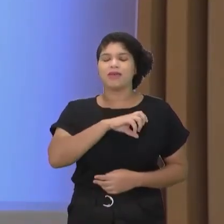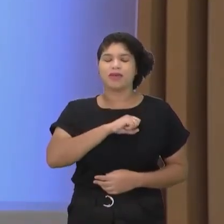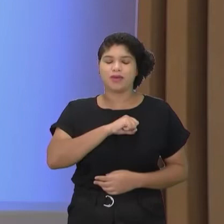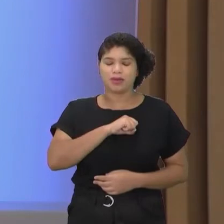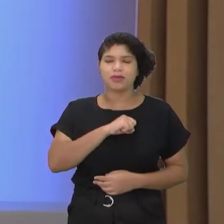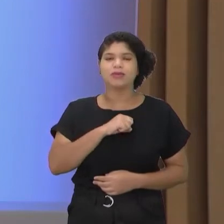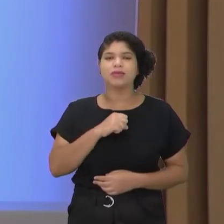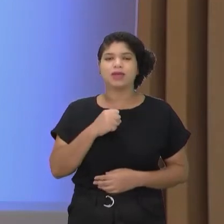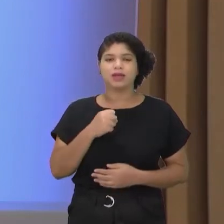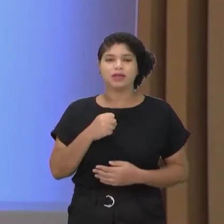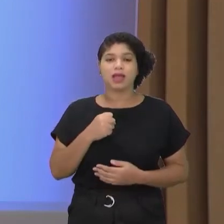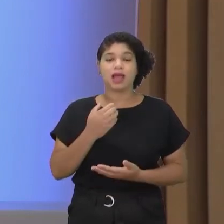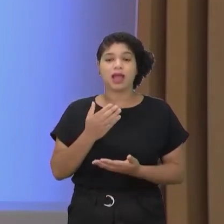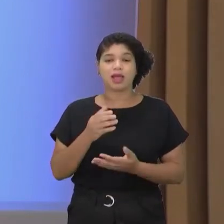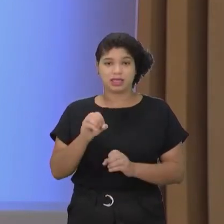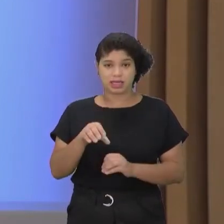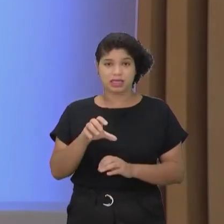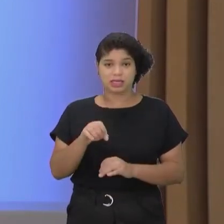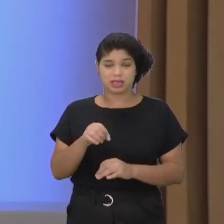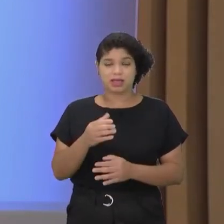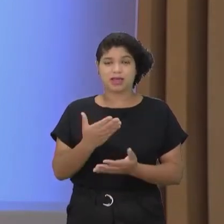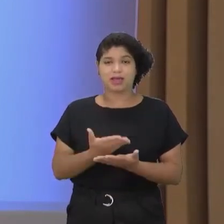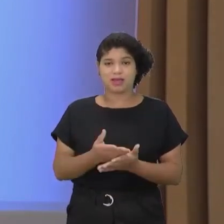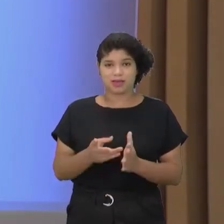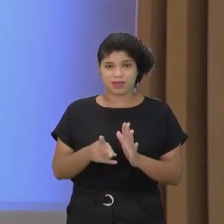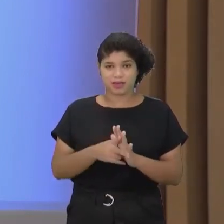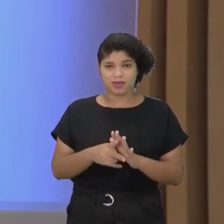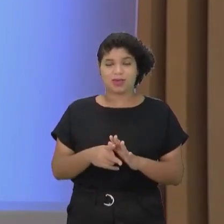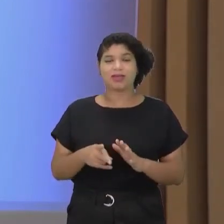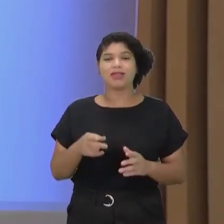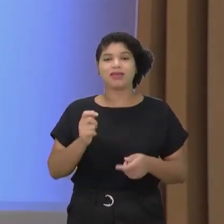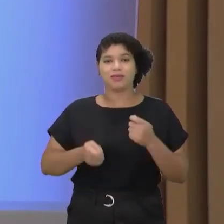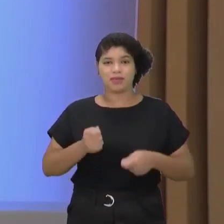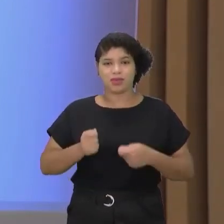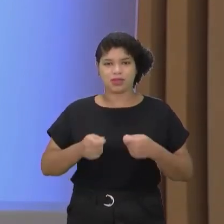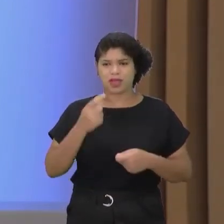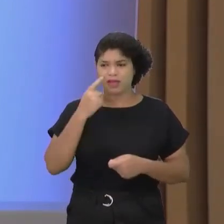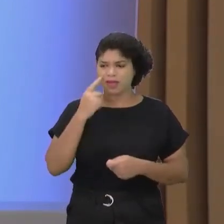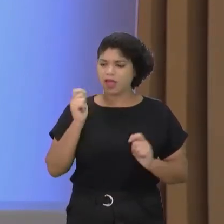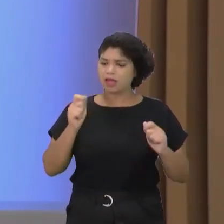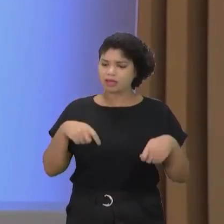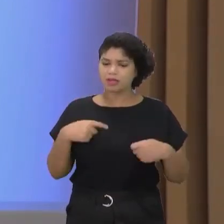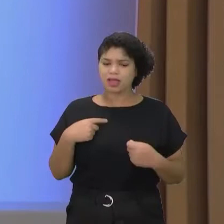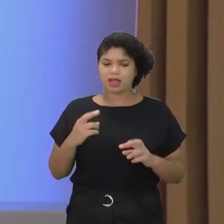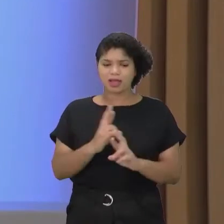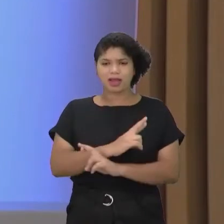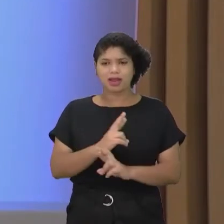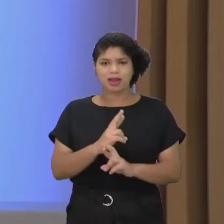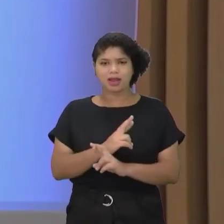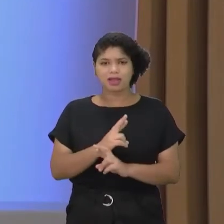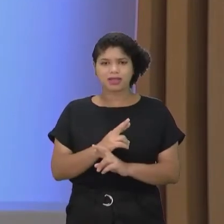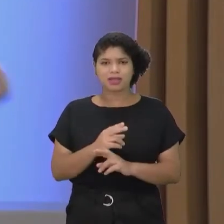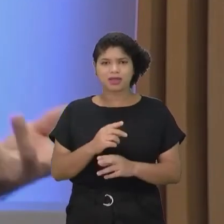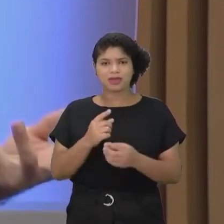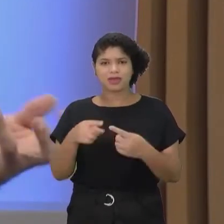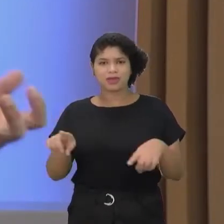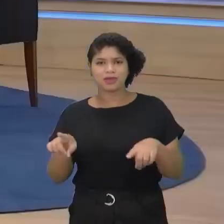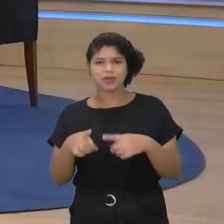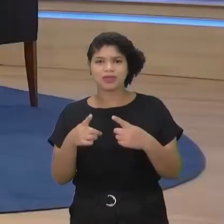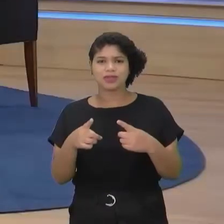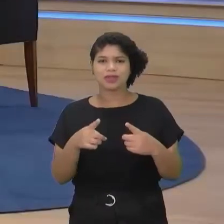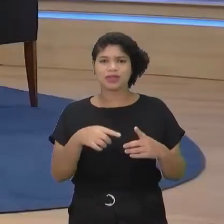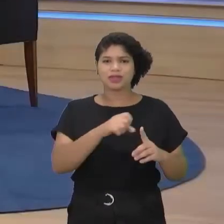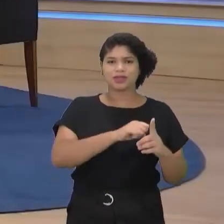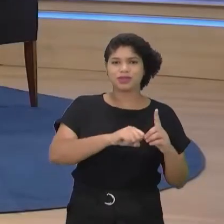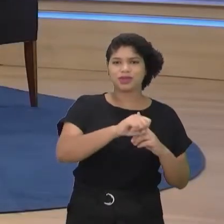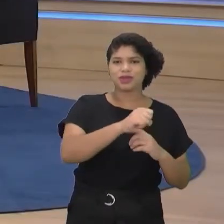pouco tempo de bateria. E eu vi que duas coisas conviviam, assim, uma do lado da outra. E falei, por que